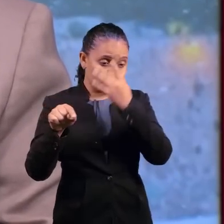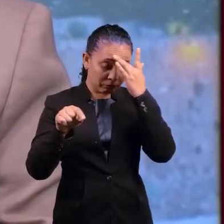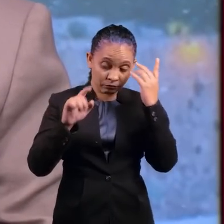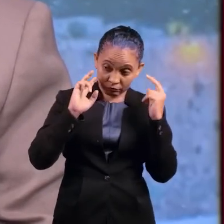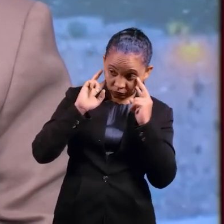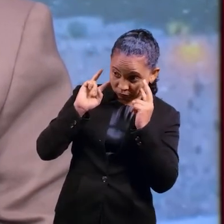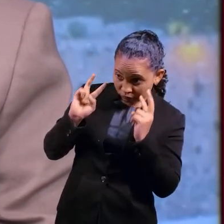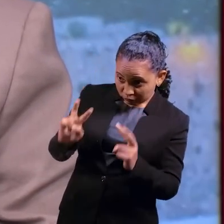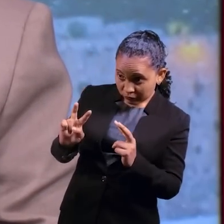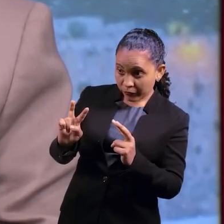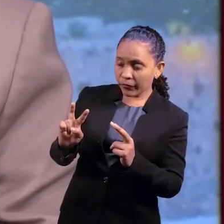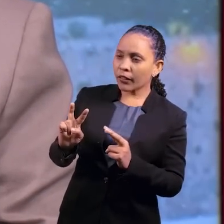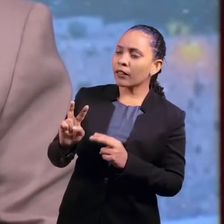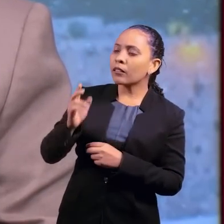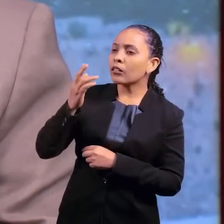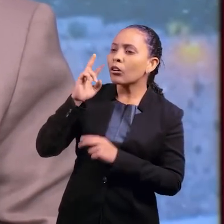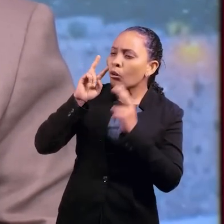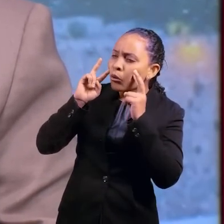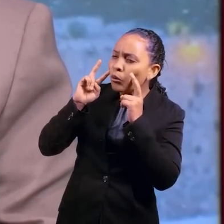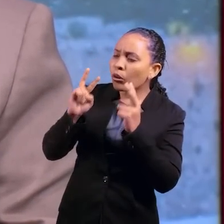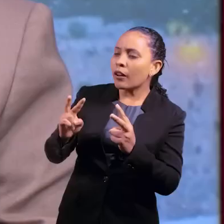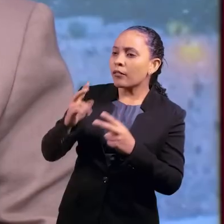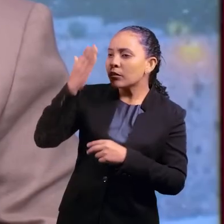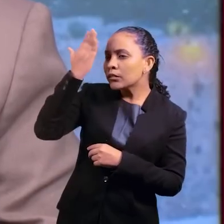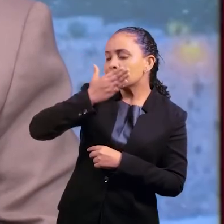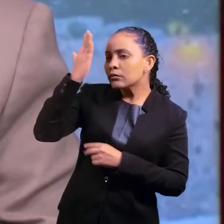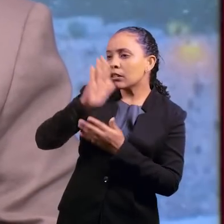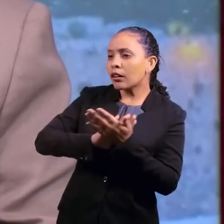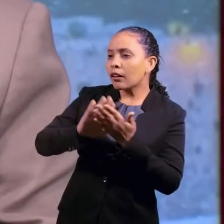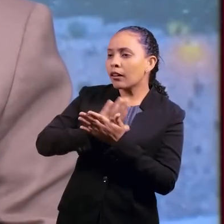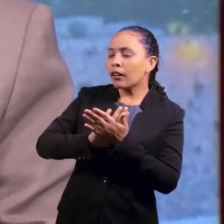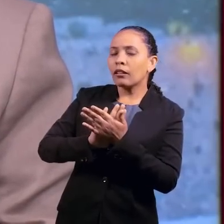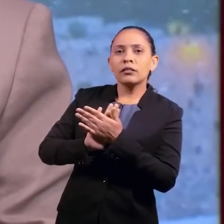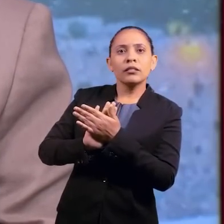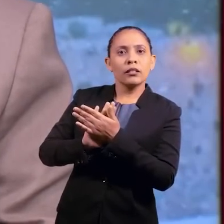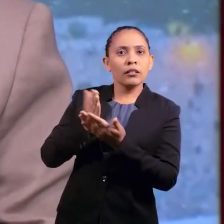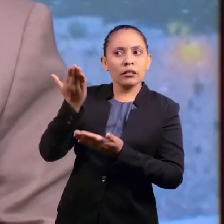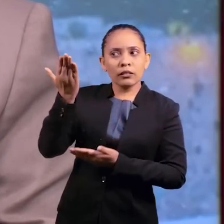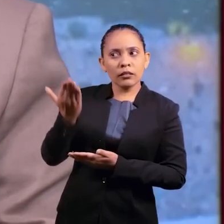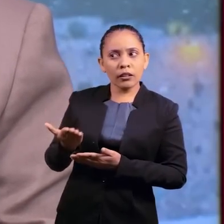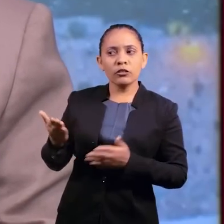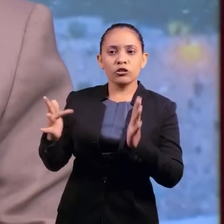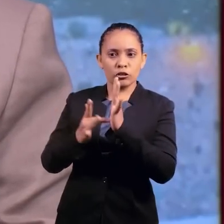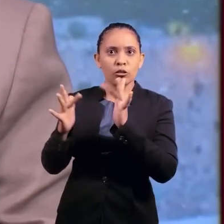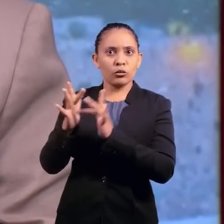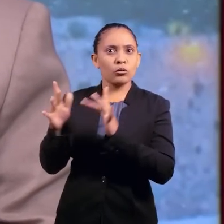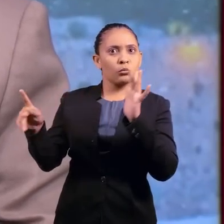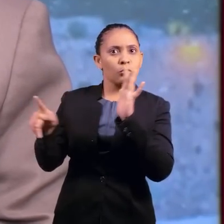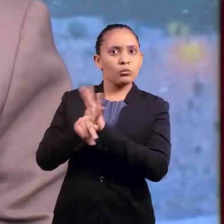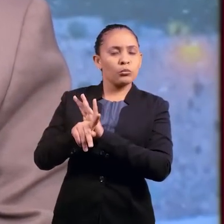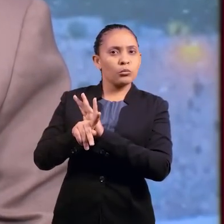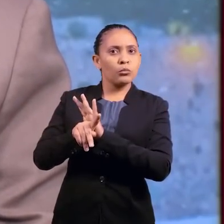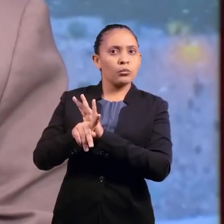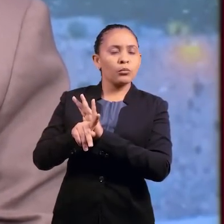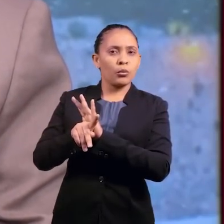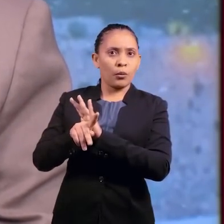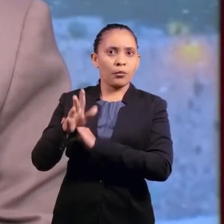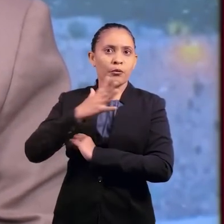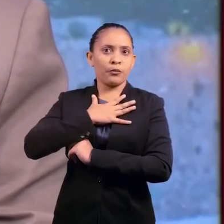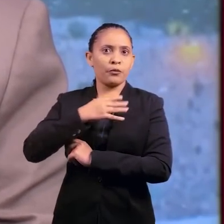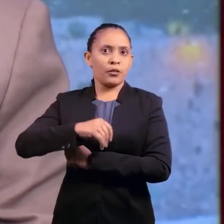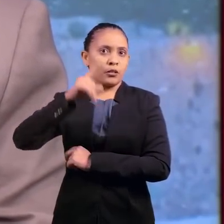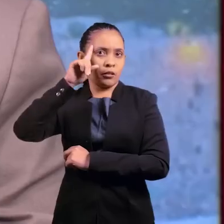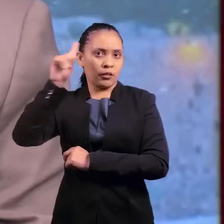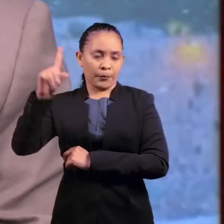homens, né, era aquilo que era aparente. Ninguém via quem estava ali, que era o próprio Filho de Deus. Mas depois de um certo